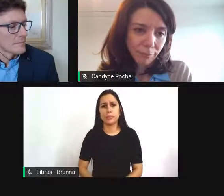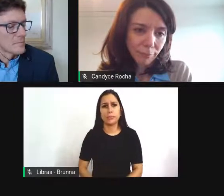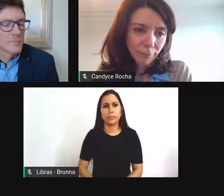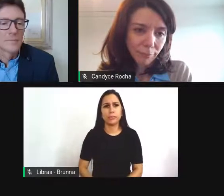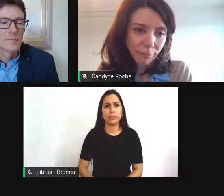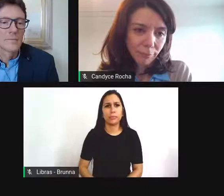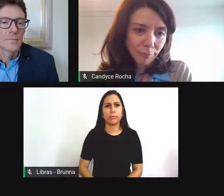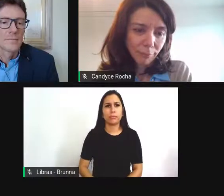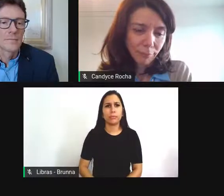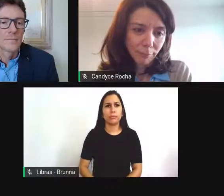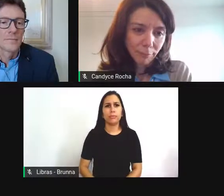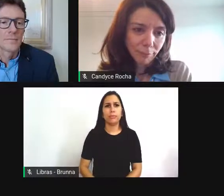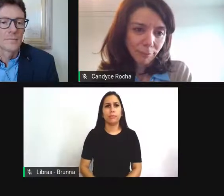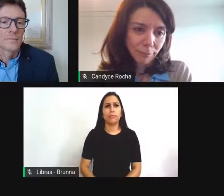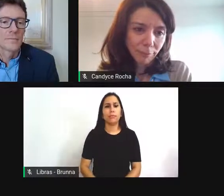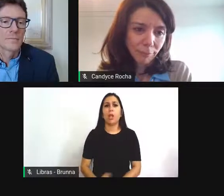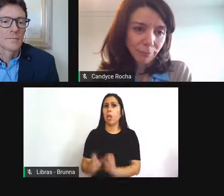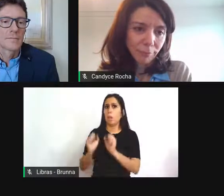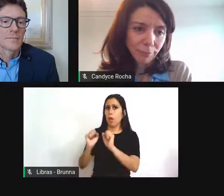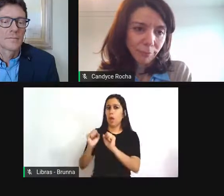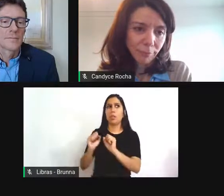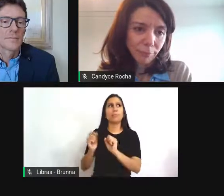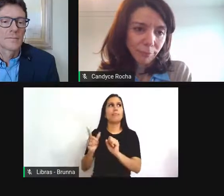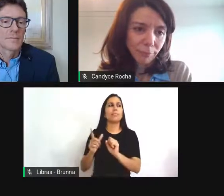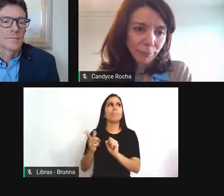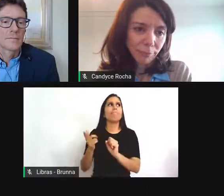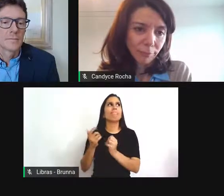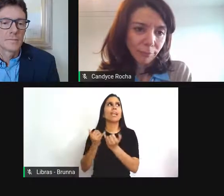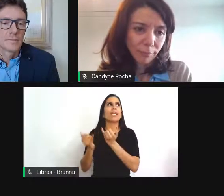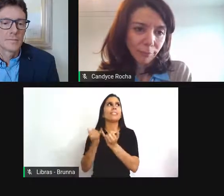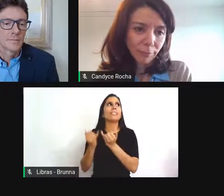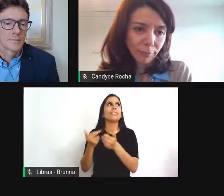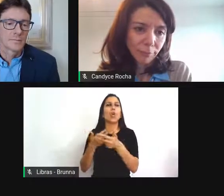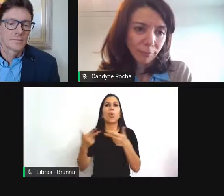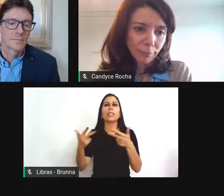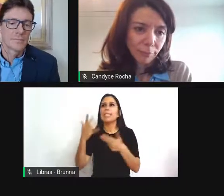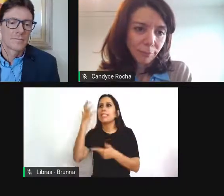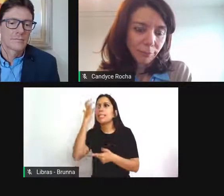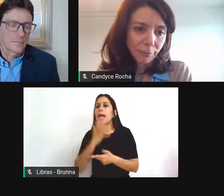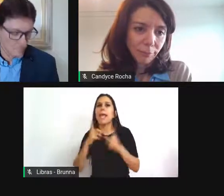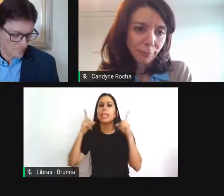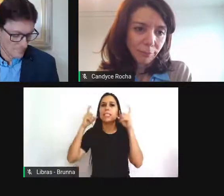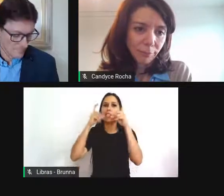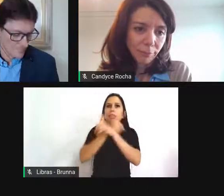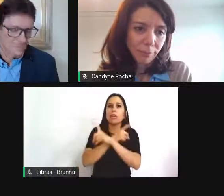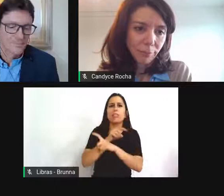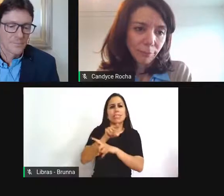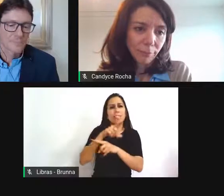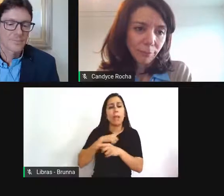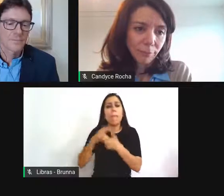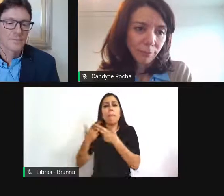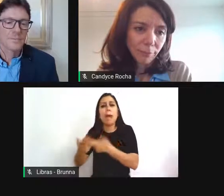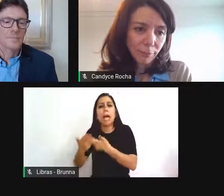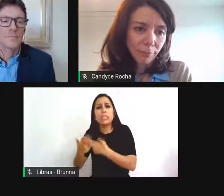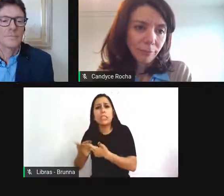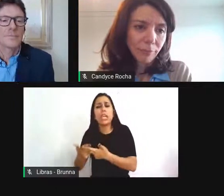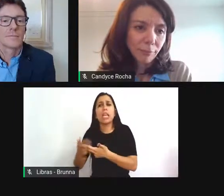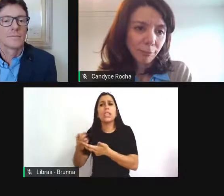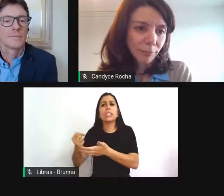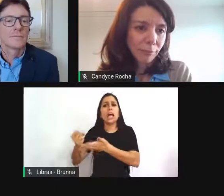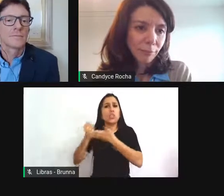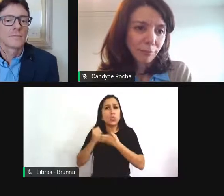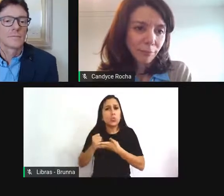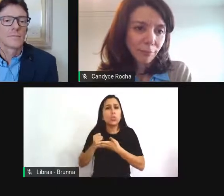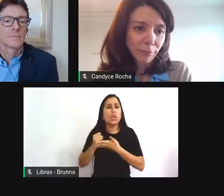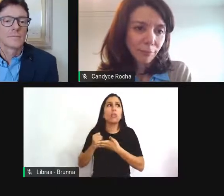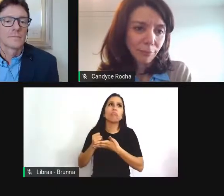dão a impressão que são coisas muito sérias, são coisas muito difíceis. Não são. Se tiver um pouquinho de paciência e tal, e um pouquinho de ajuda,